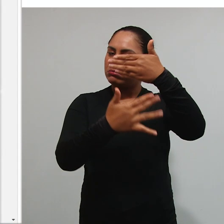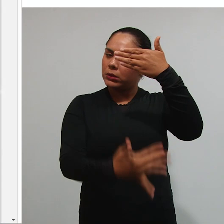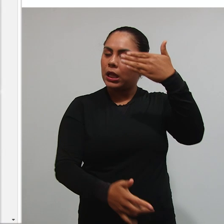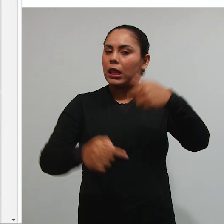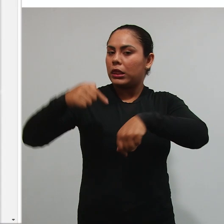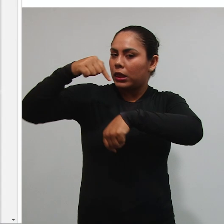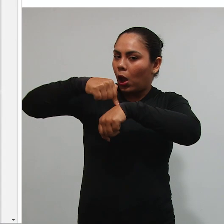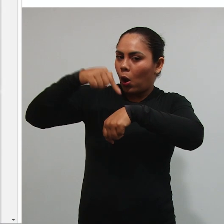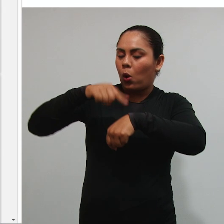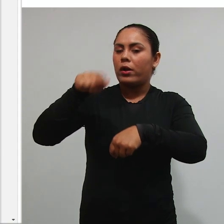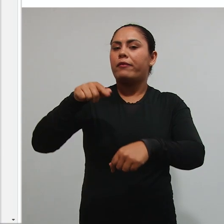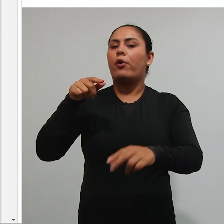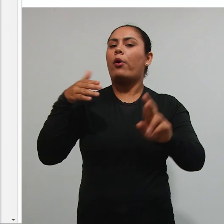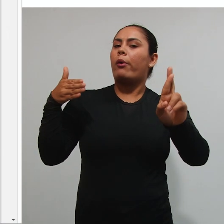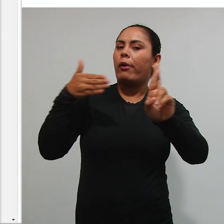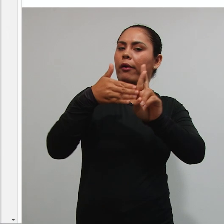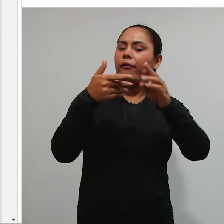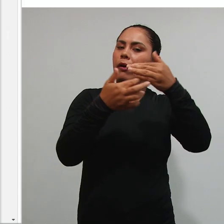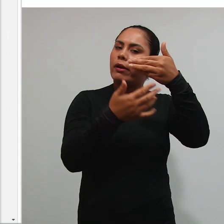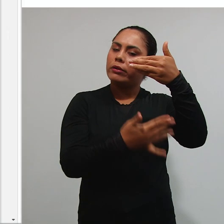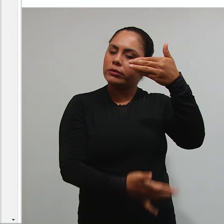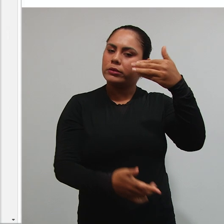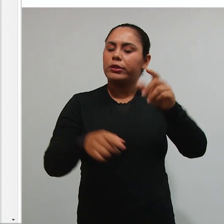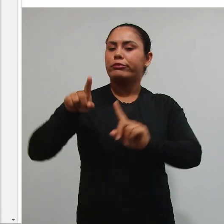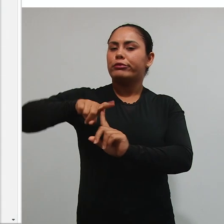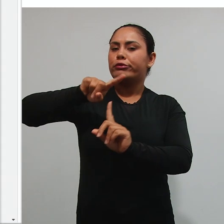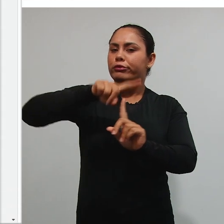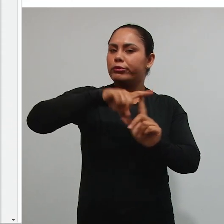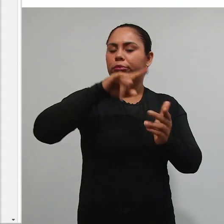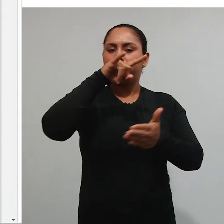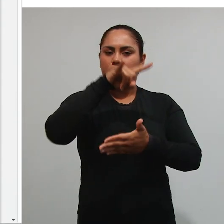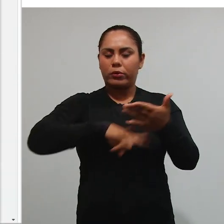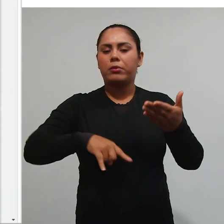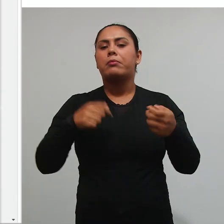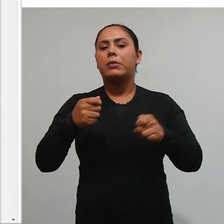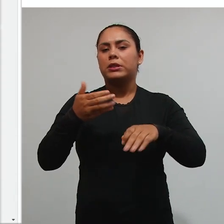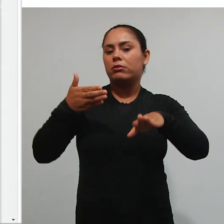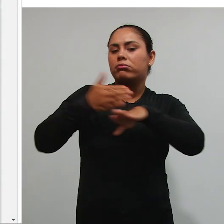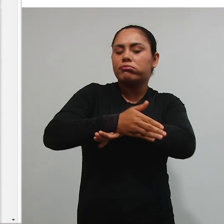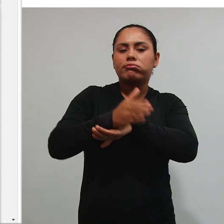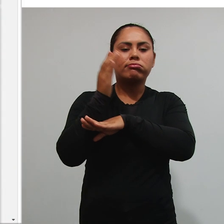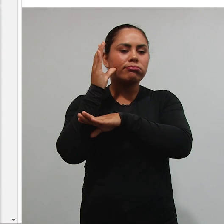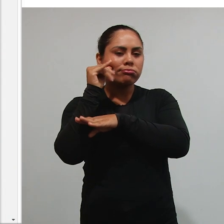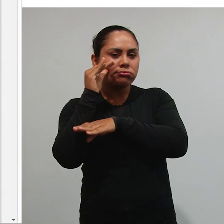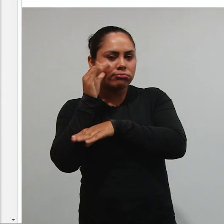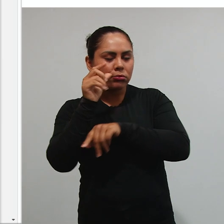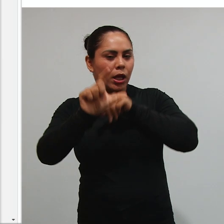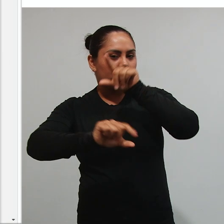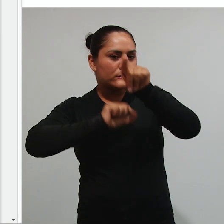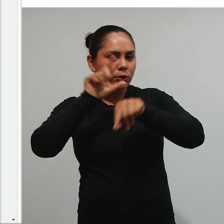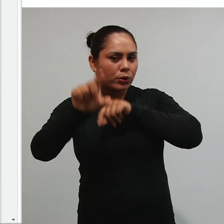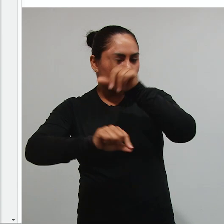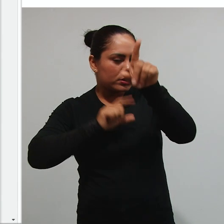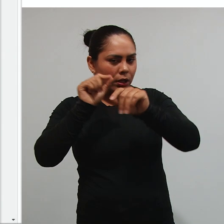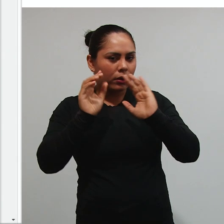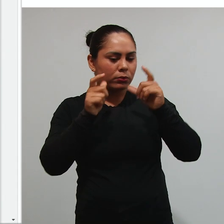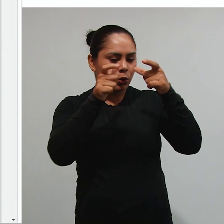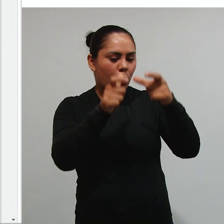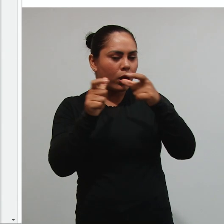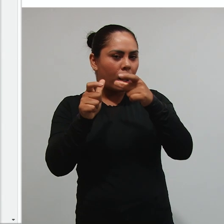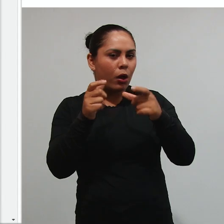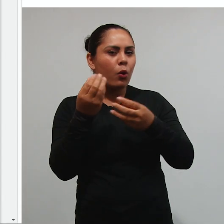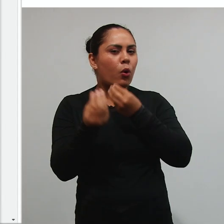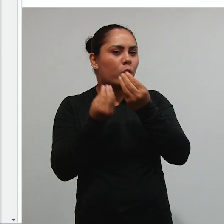que quando você for fazer a referência de um determinado tipo de documento, você tem que vir aqui e escolher,